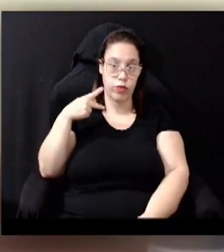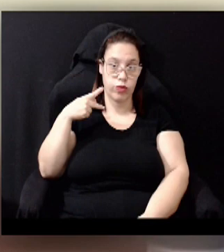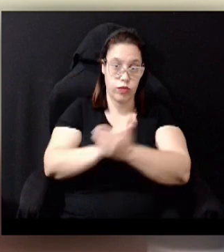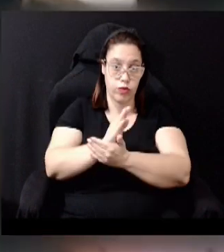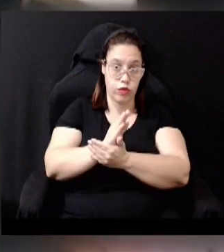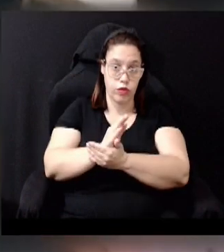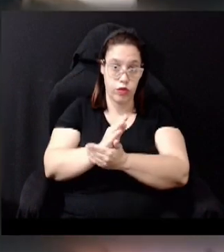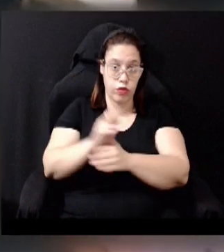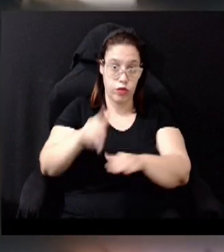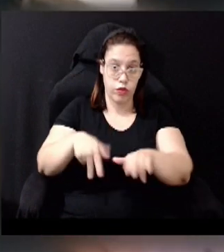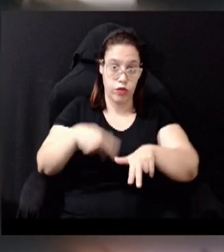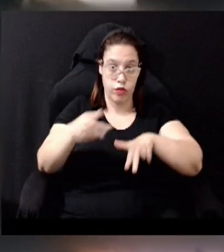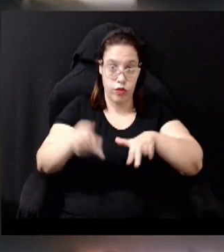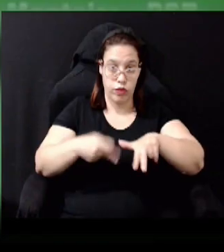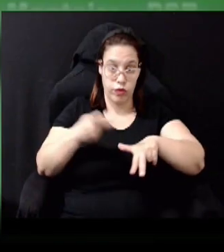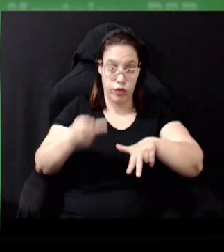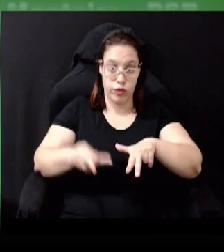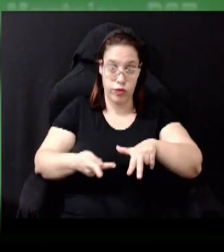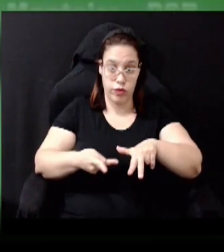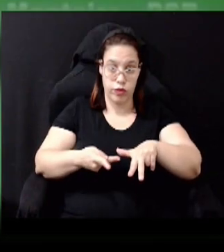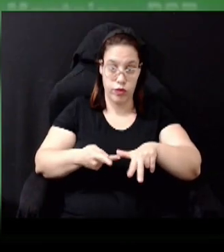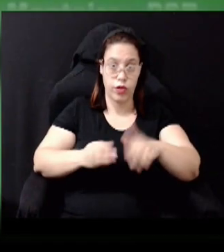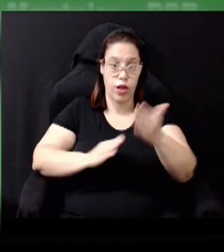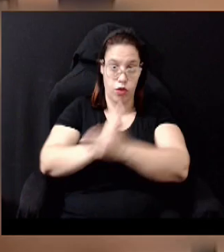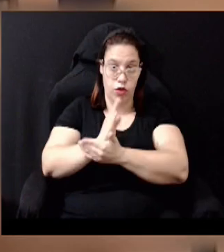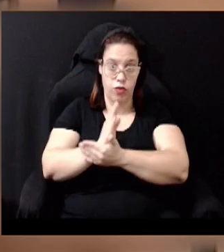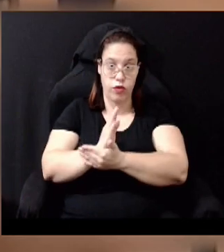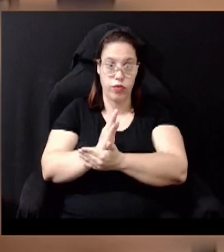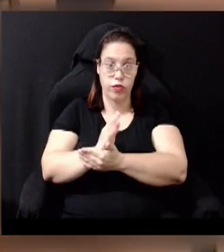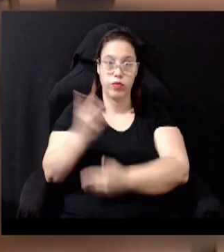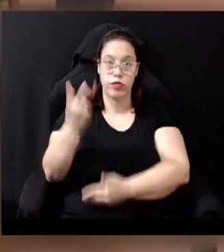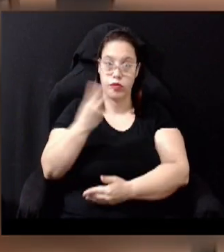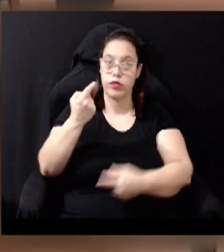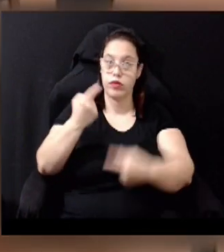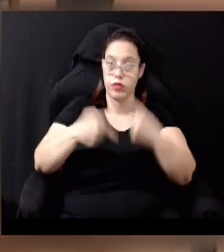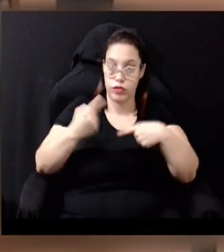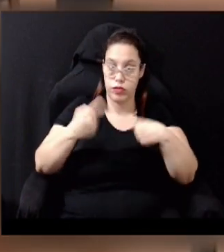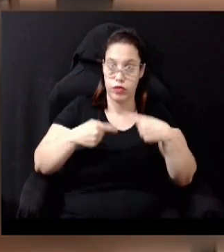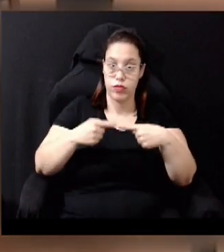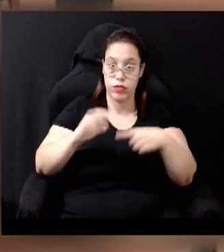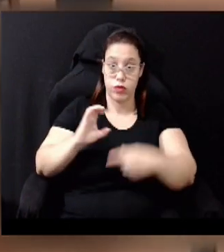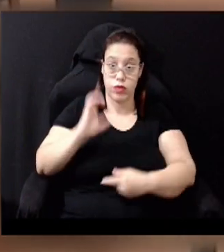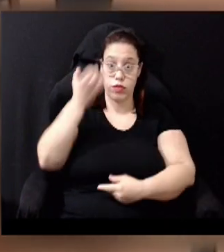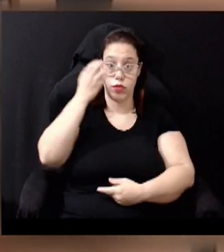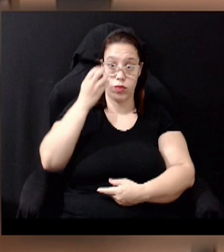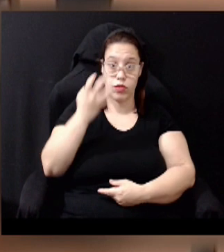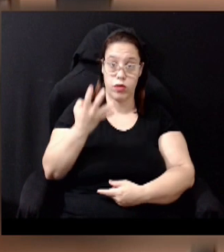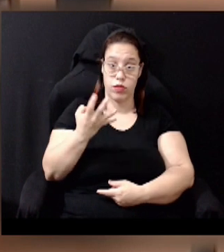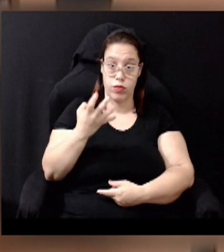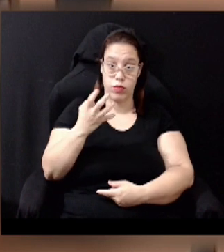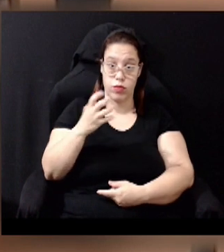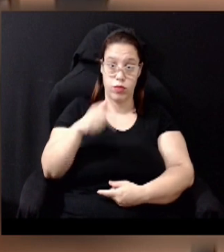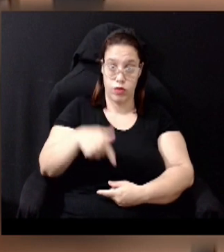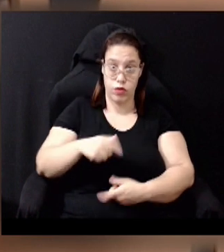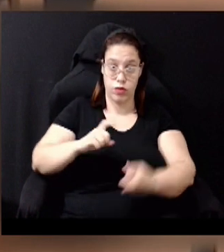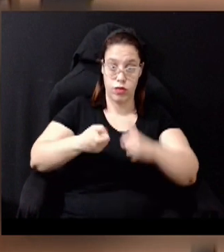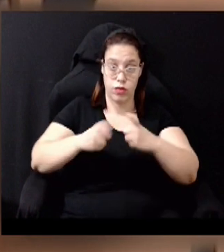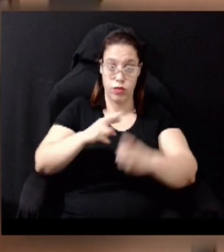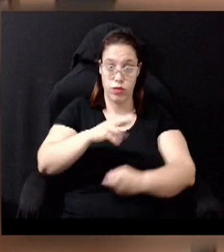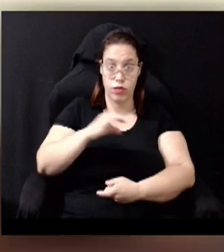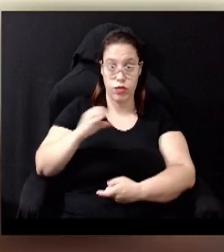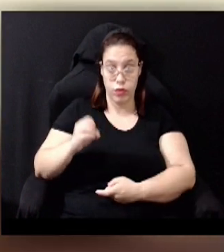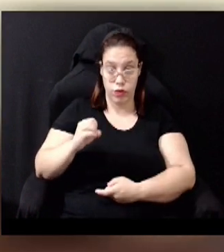permaneçam como estão. Aprovado. A segunda votação foi realizada na 47ª reunião